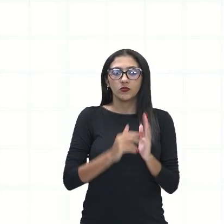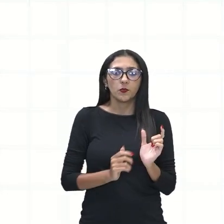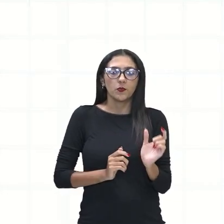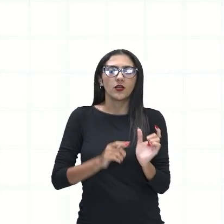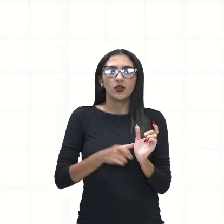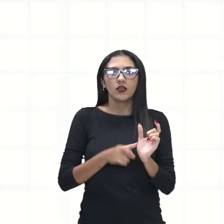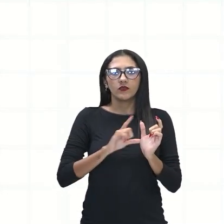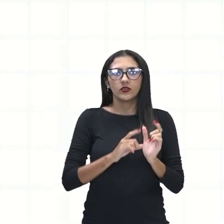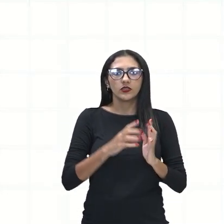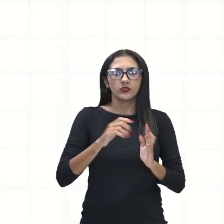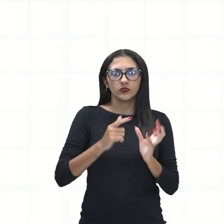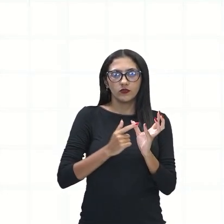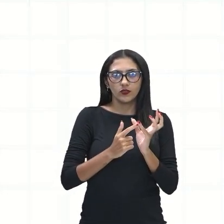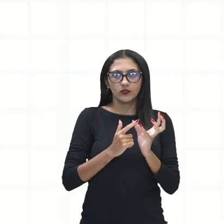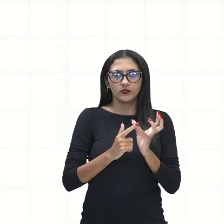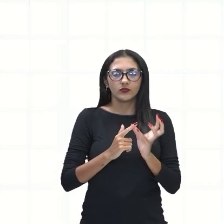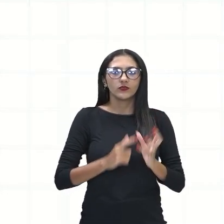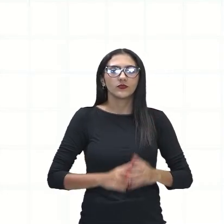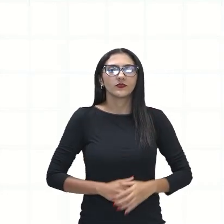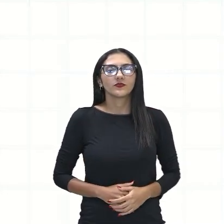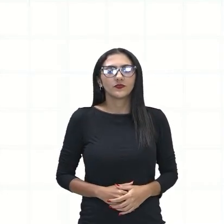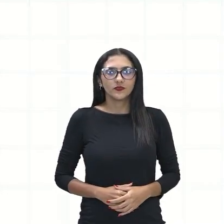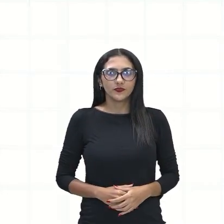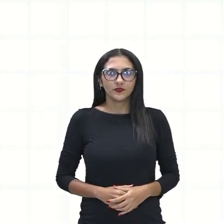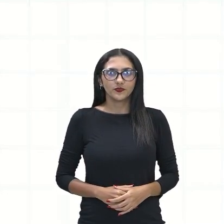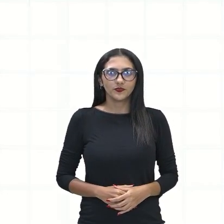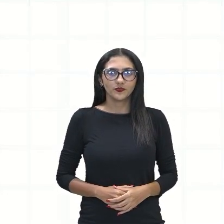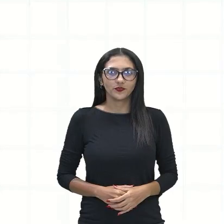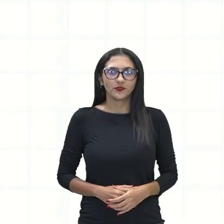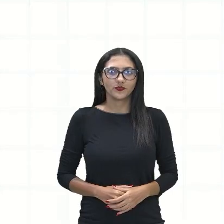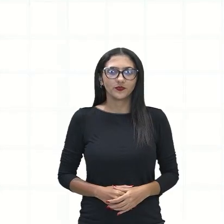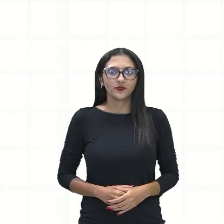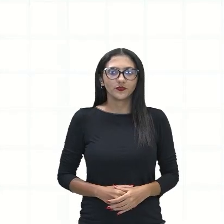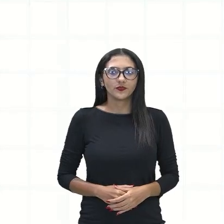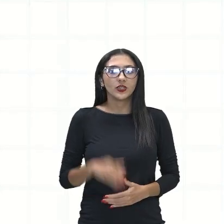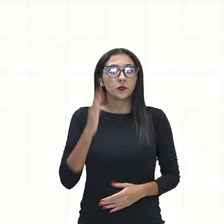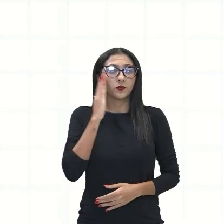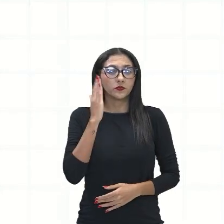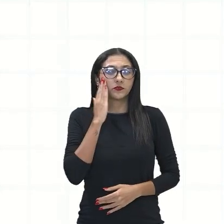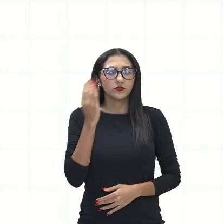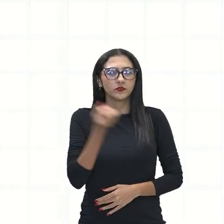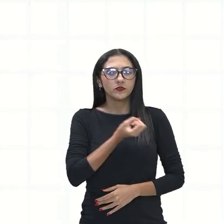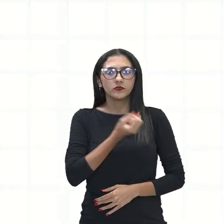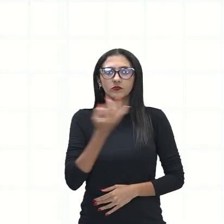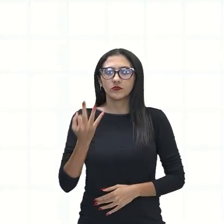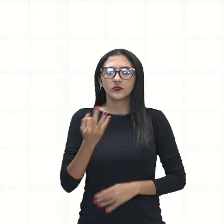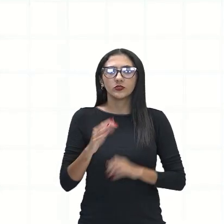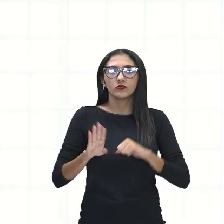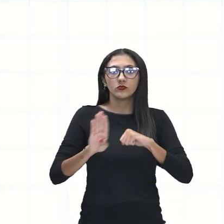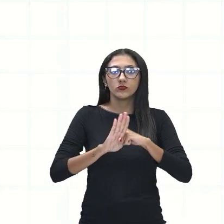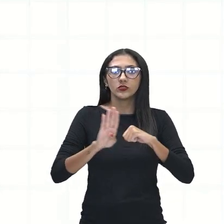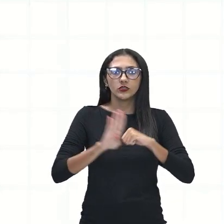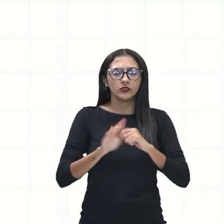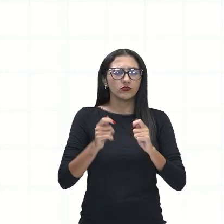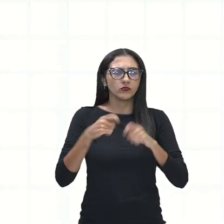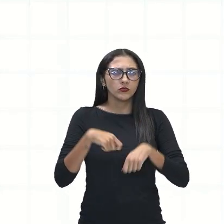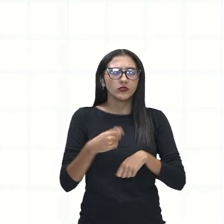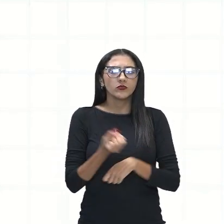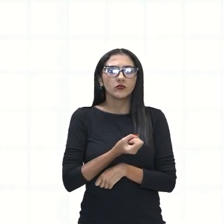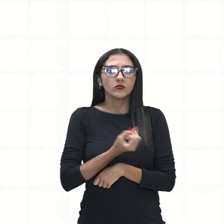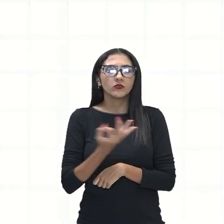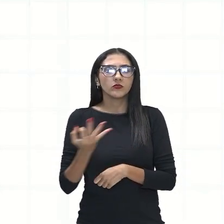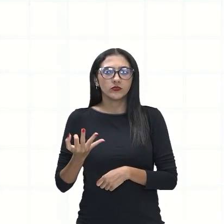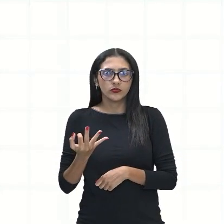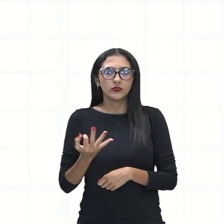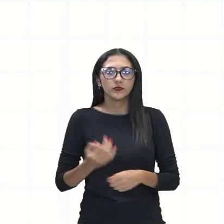começam com som de vogal. Ok? E para saber a quantidade de um substantivo contável, utilizo a expressão